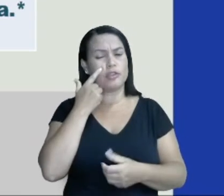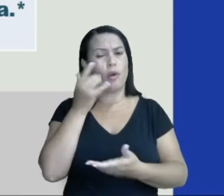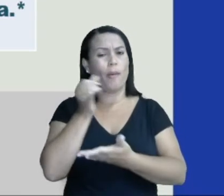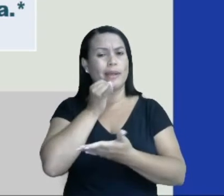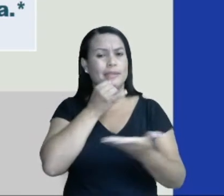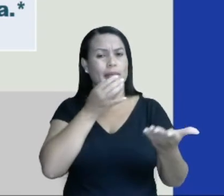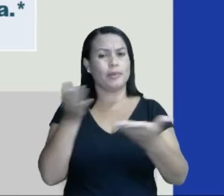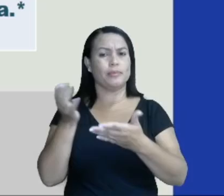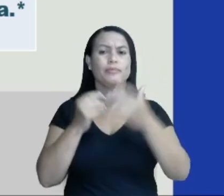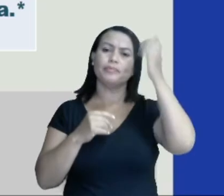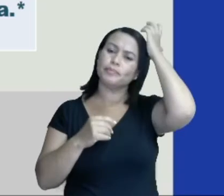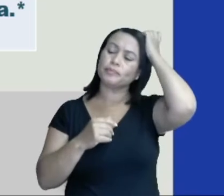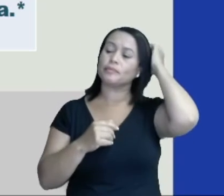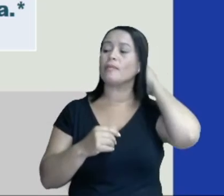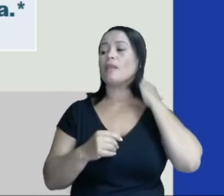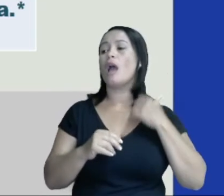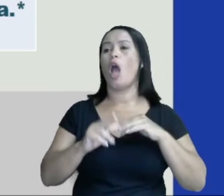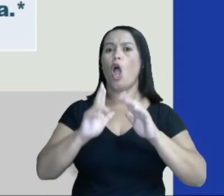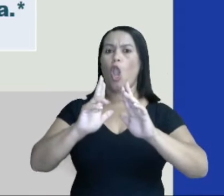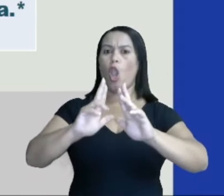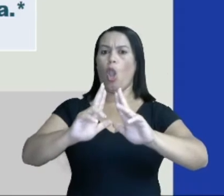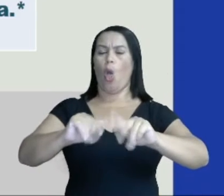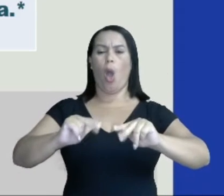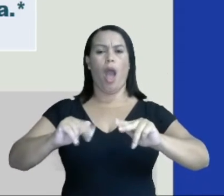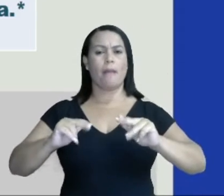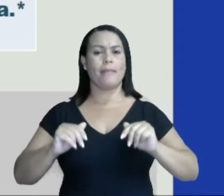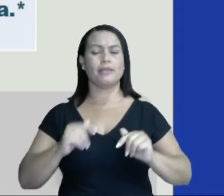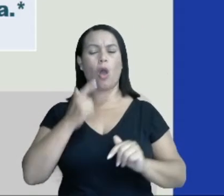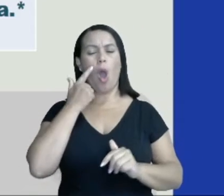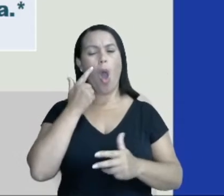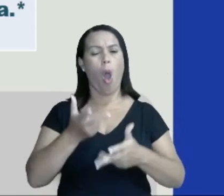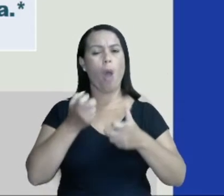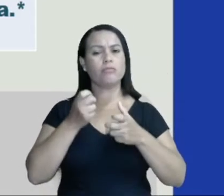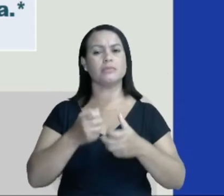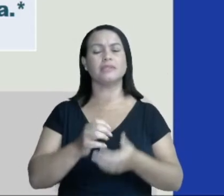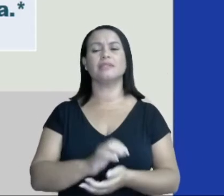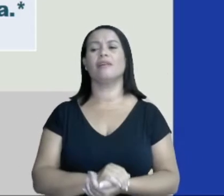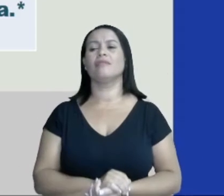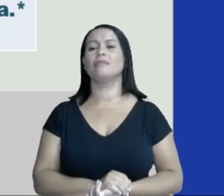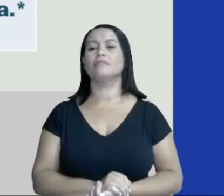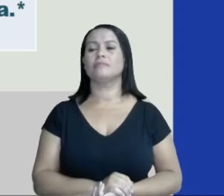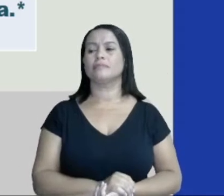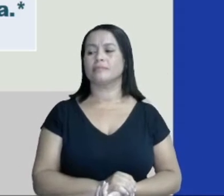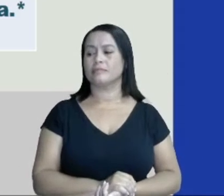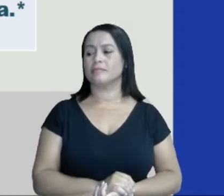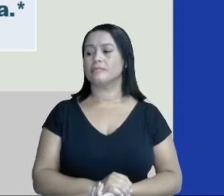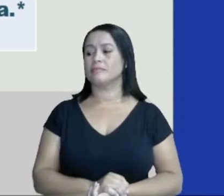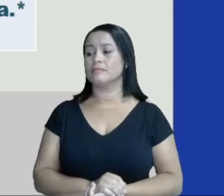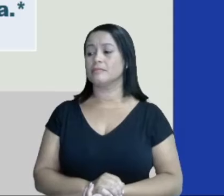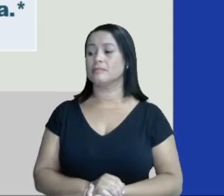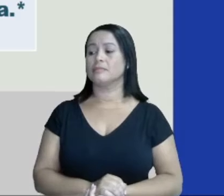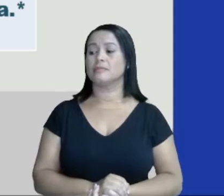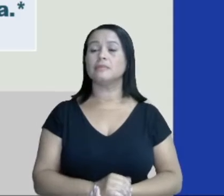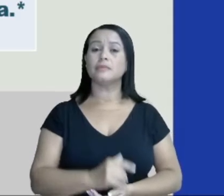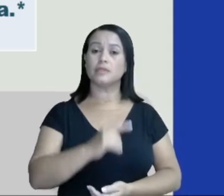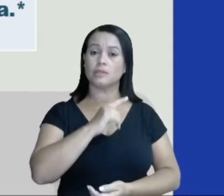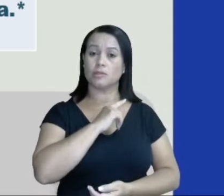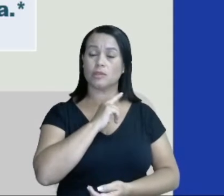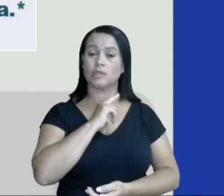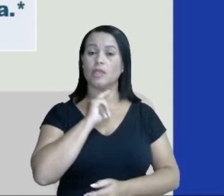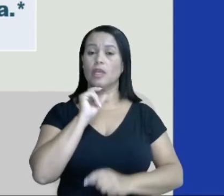o exemplo. Nunca mais vi a Carlos tocando a guitarra. Então, eu